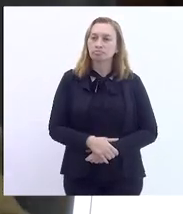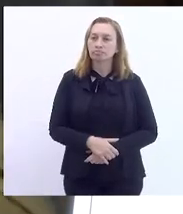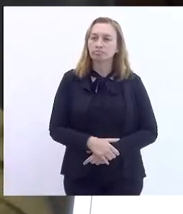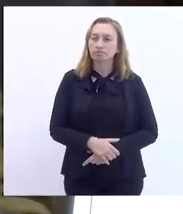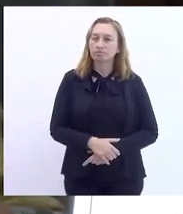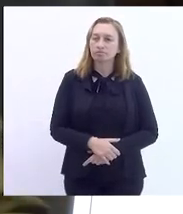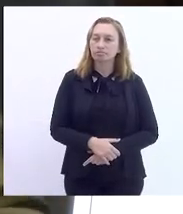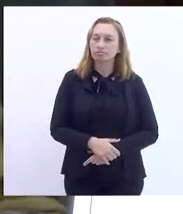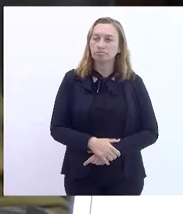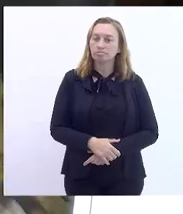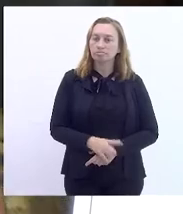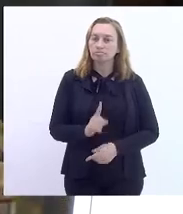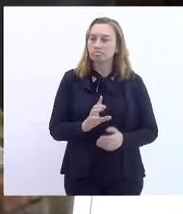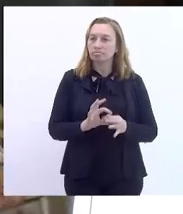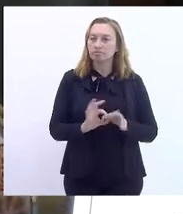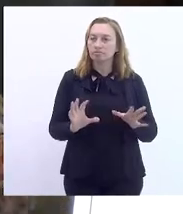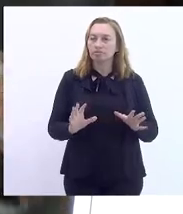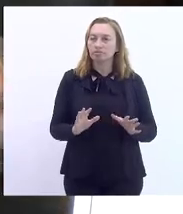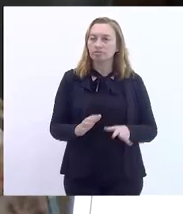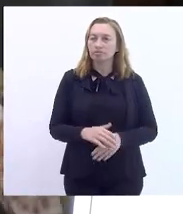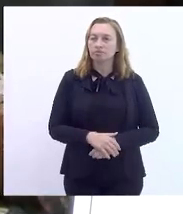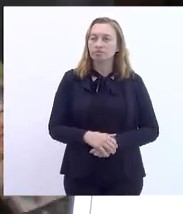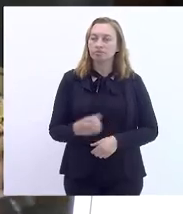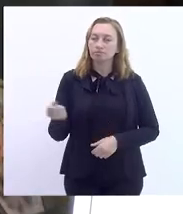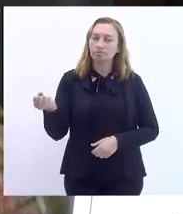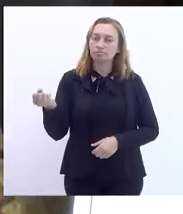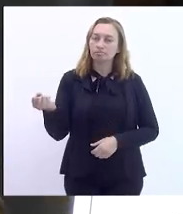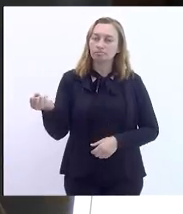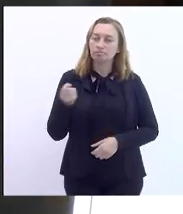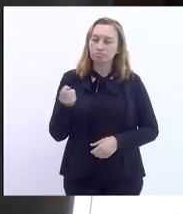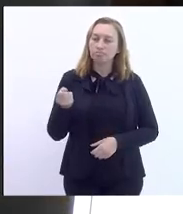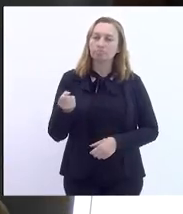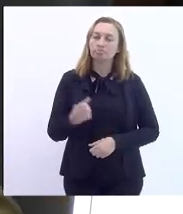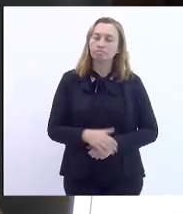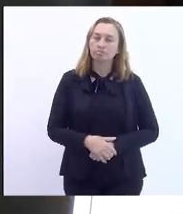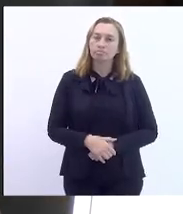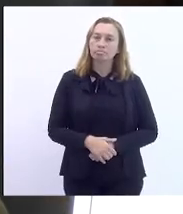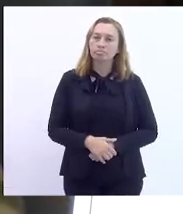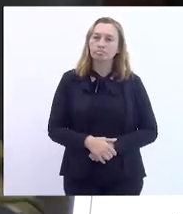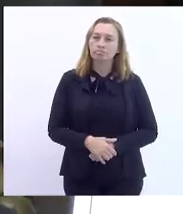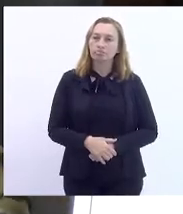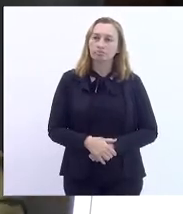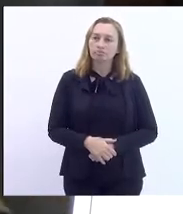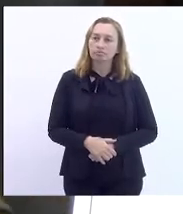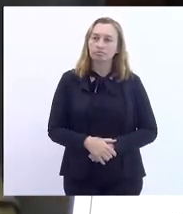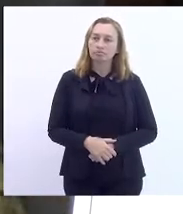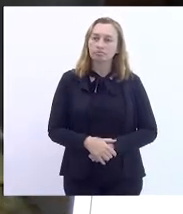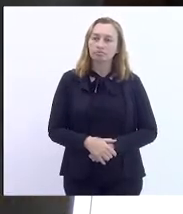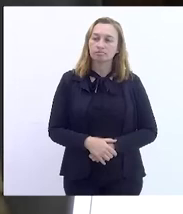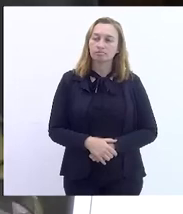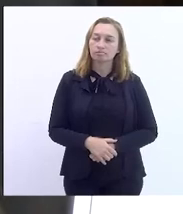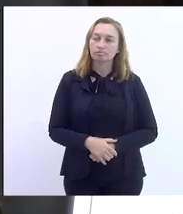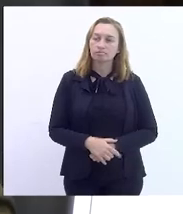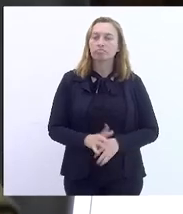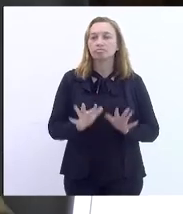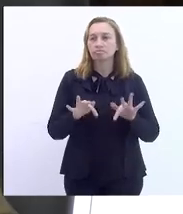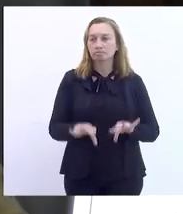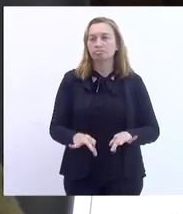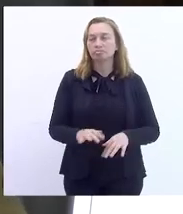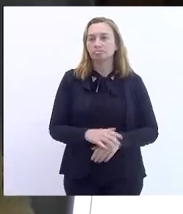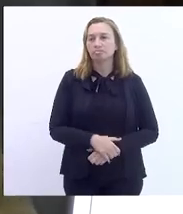que não deixam de nos de estar junto conosco desde sempre e aí